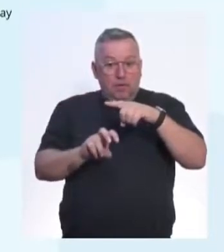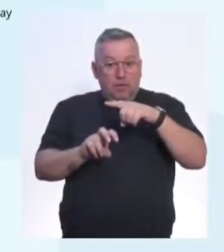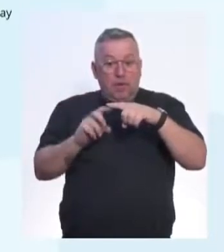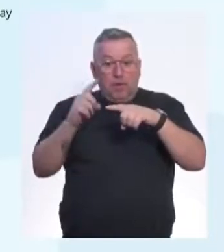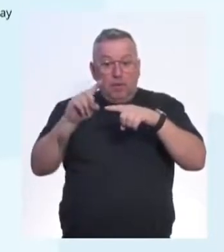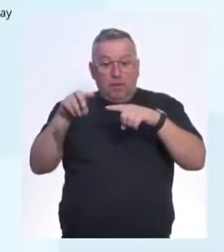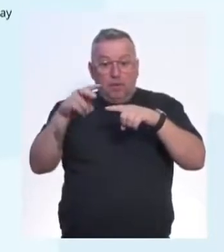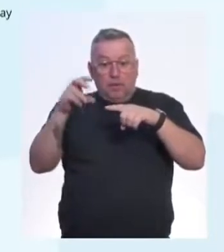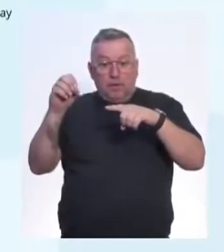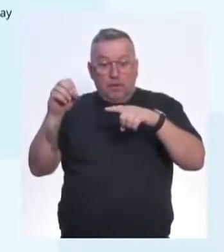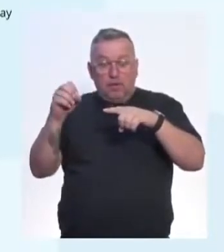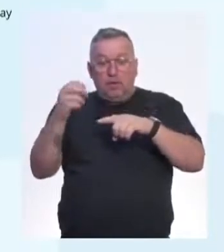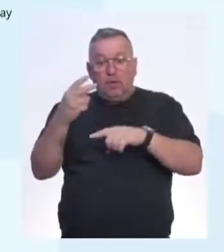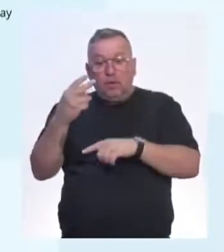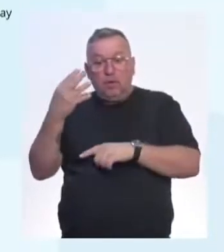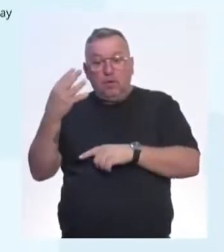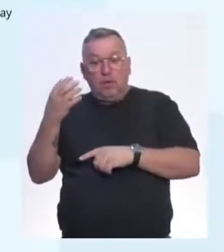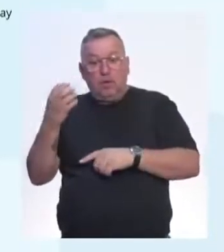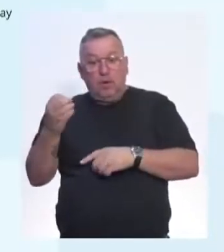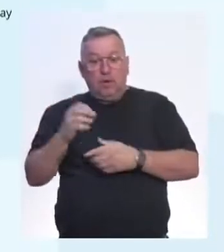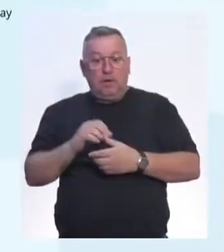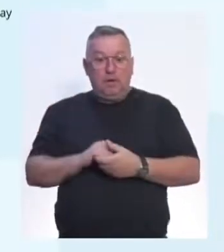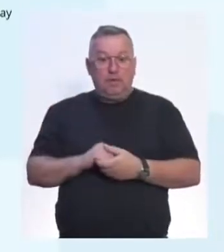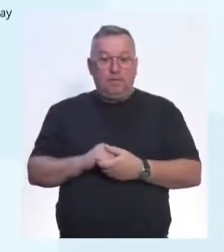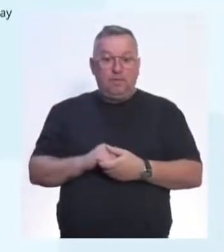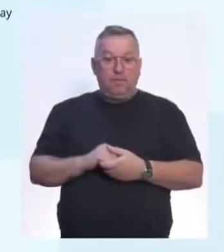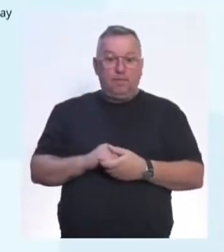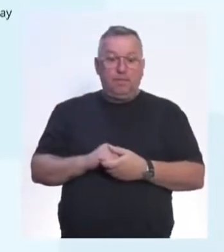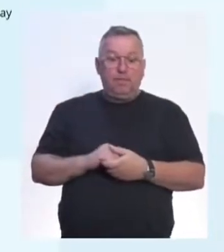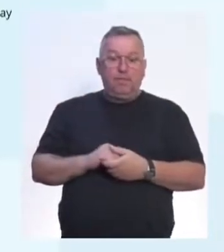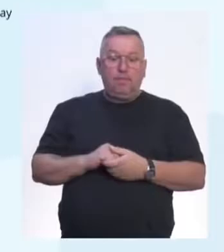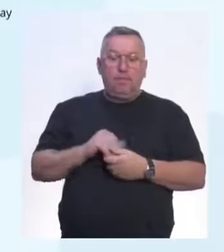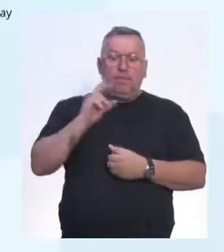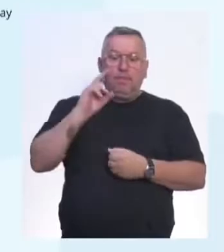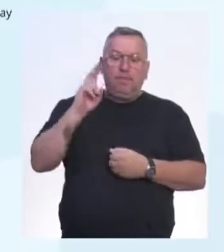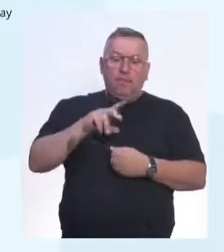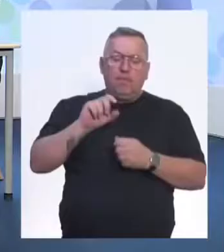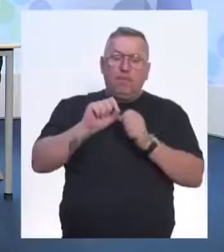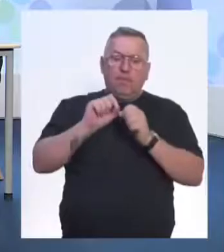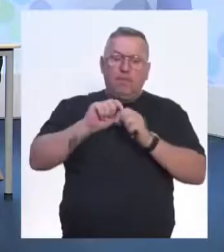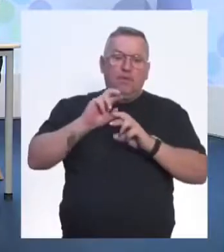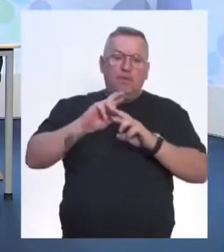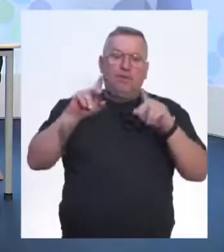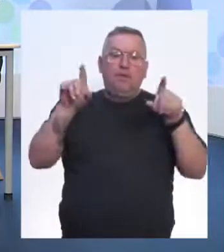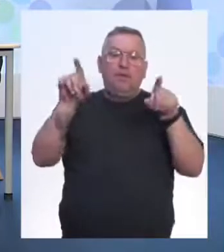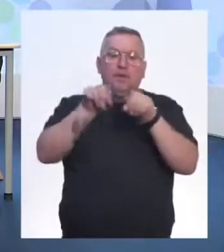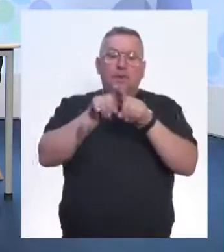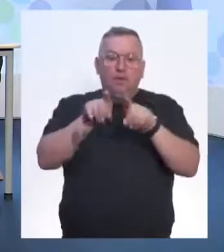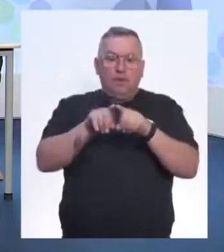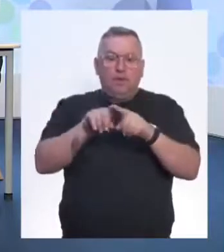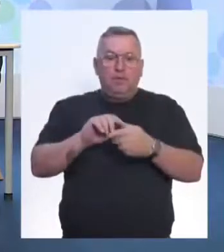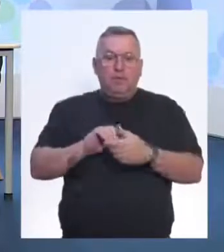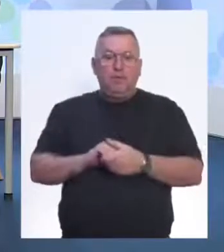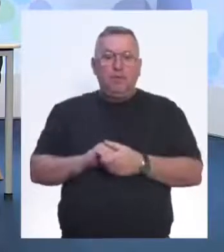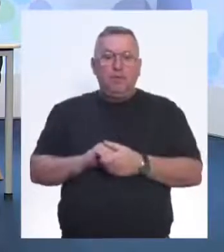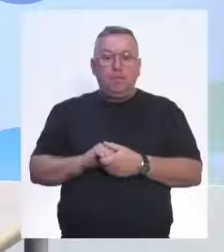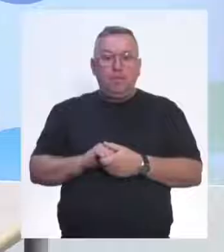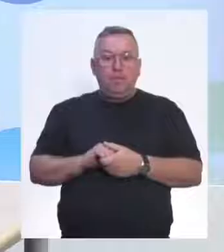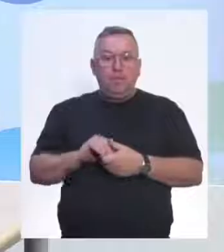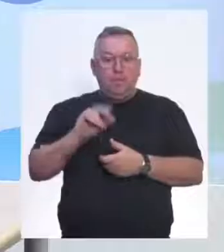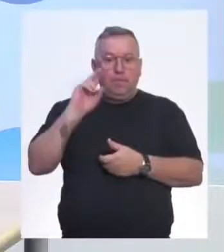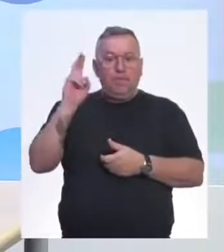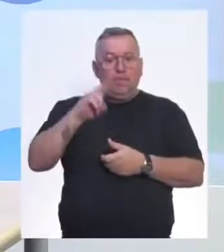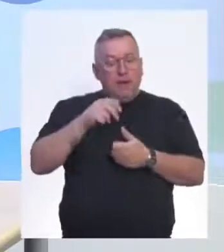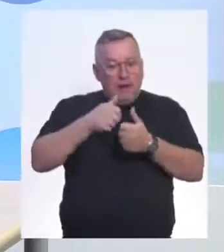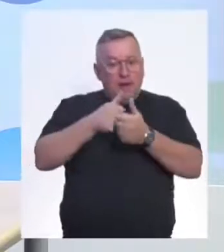1.200. Dividido por 5, 240. Mas eu poderia fazer diferente, né, Ale? Sim. Então, seguindo essa ideia que